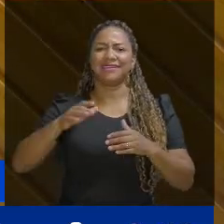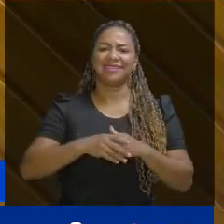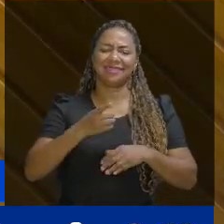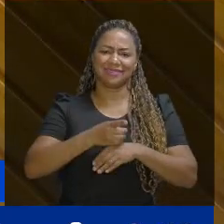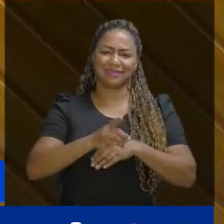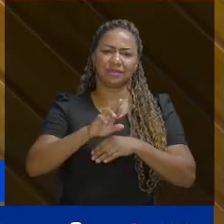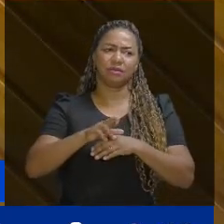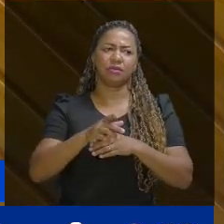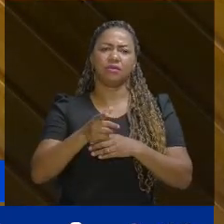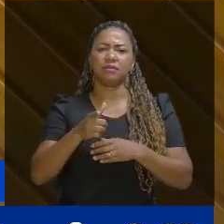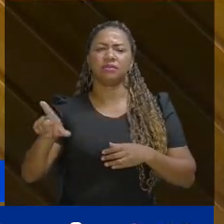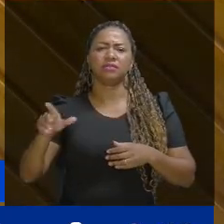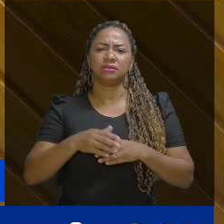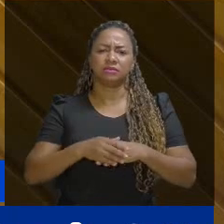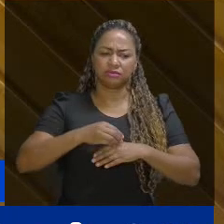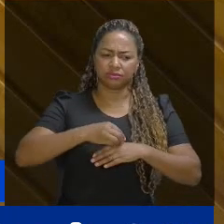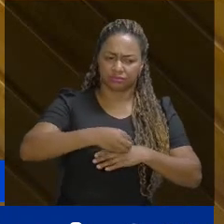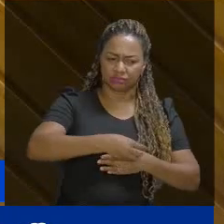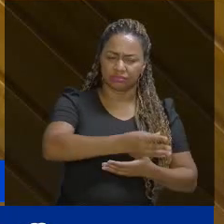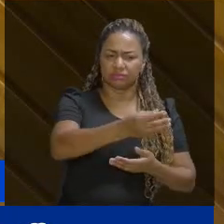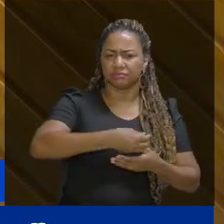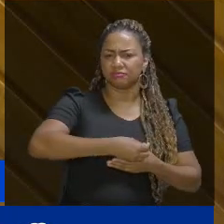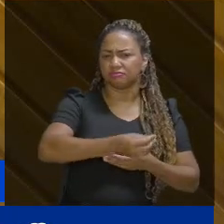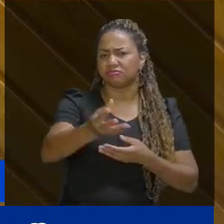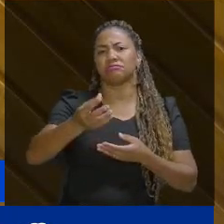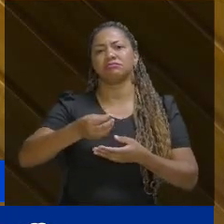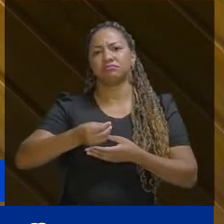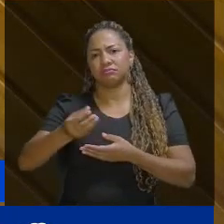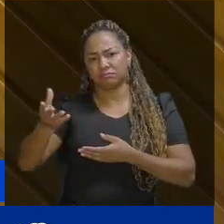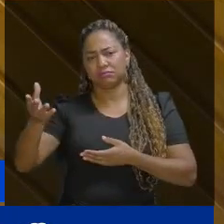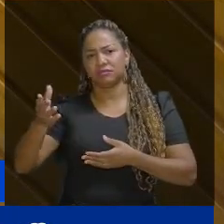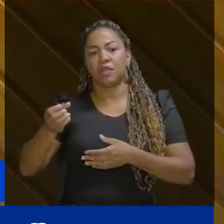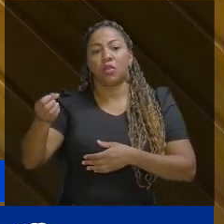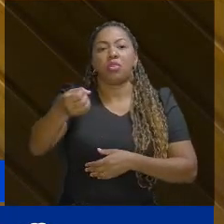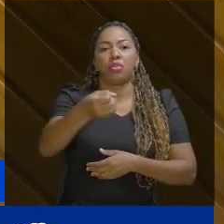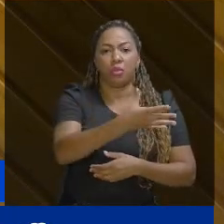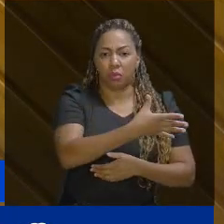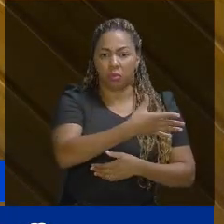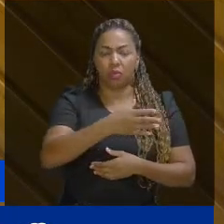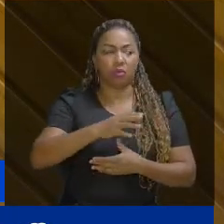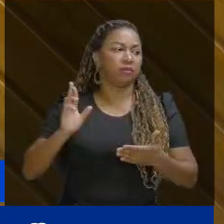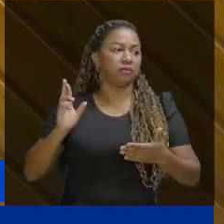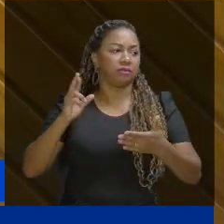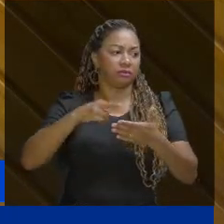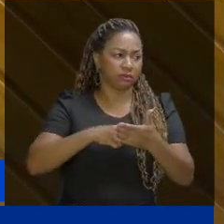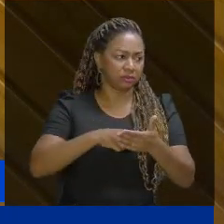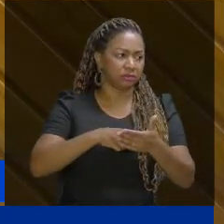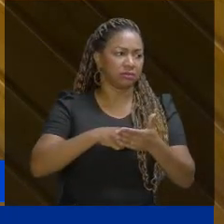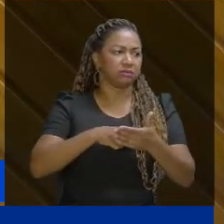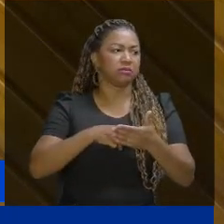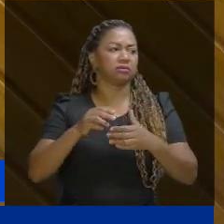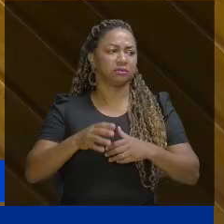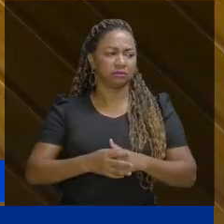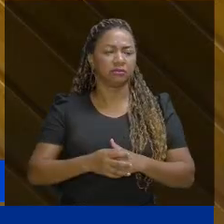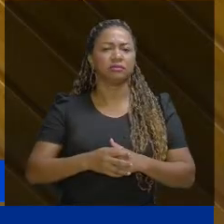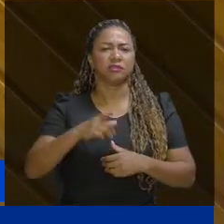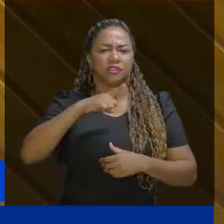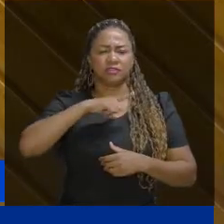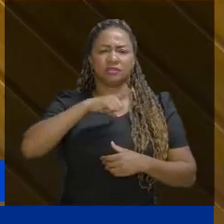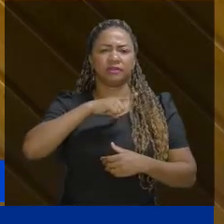a redistribuição com base no artigo 40, parágrafo 2º do Regimento Interno, para que um novo relator, então, tivesse